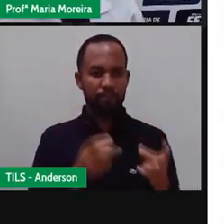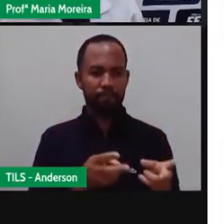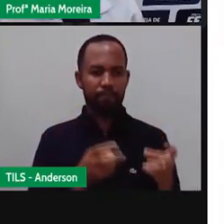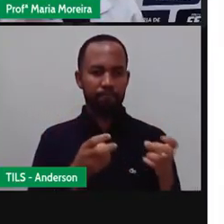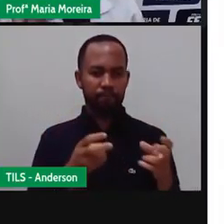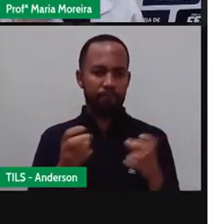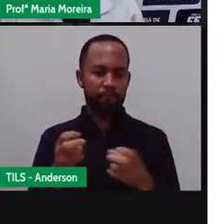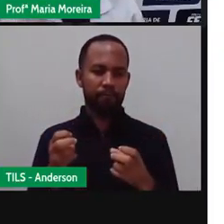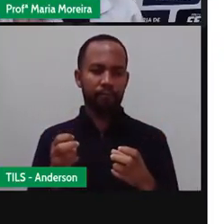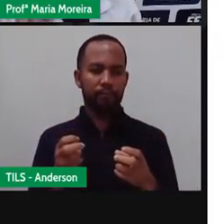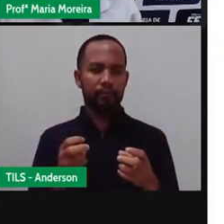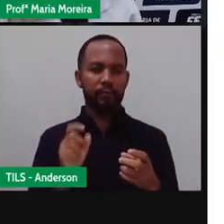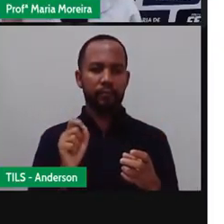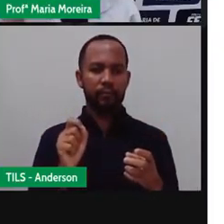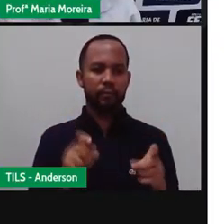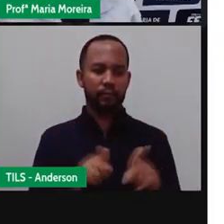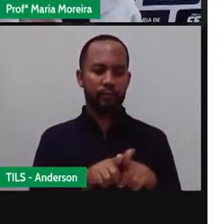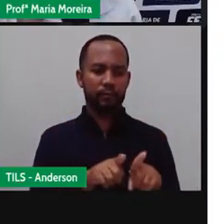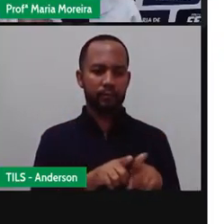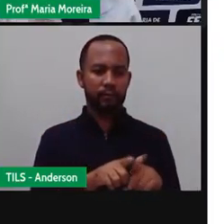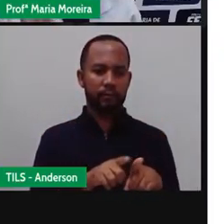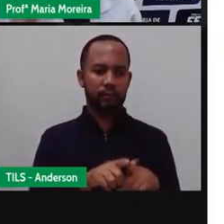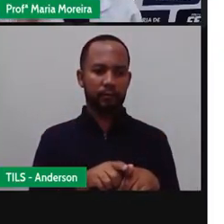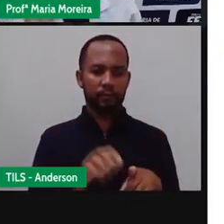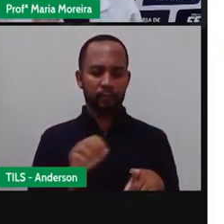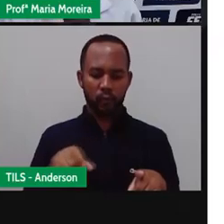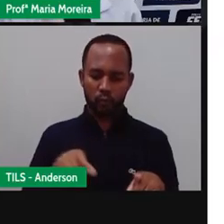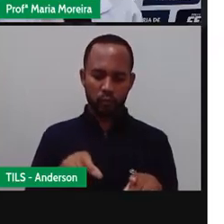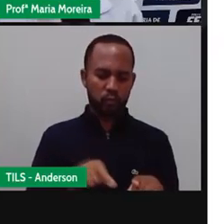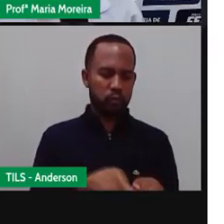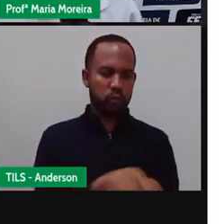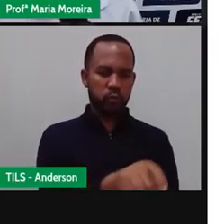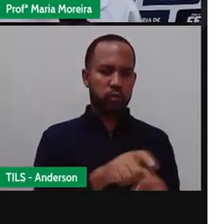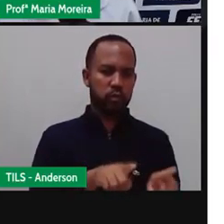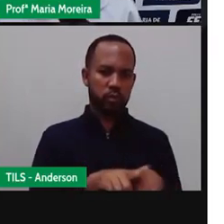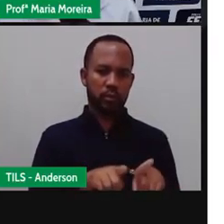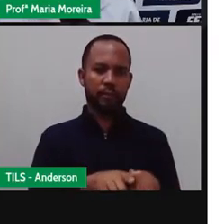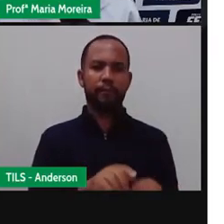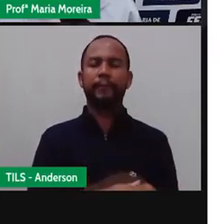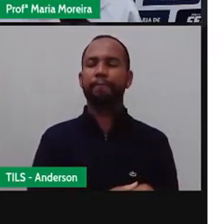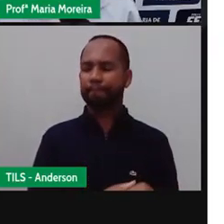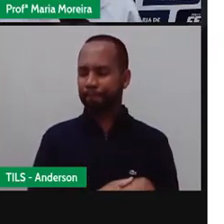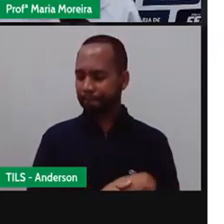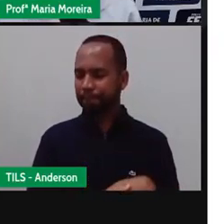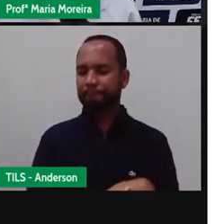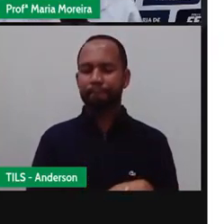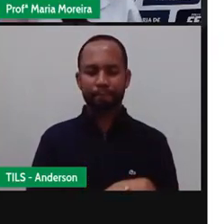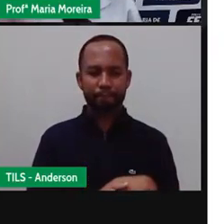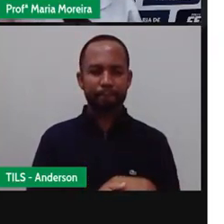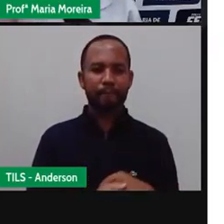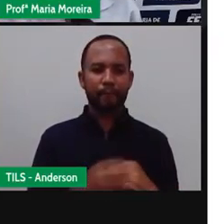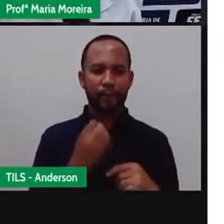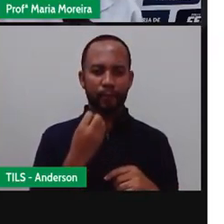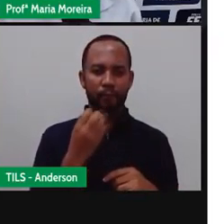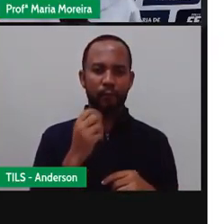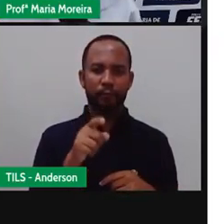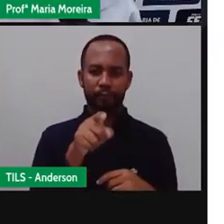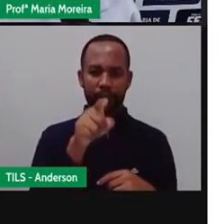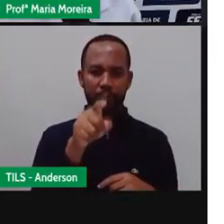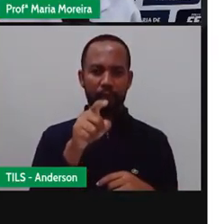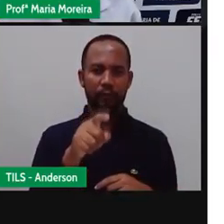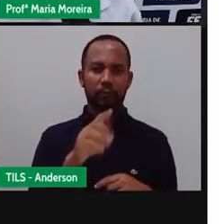de captar esse rastro de feromônio. Você acredita nisso? Fantástico, né? Um animalzinho